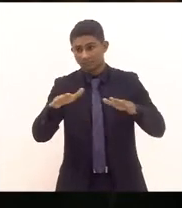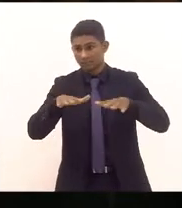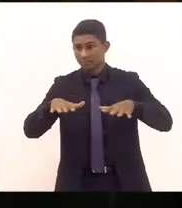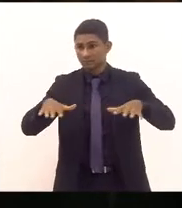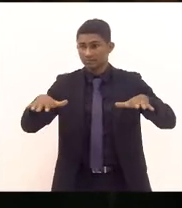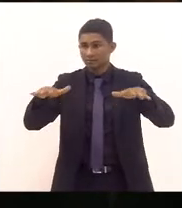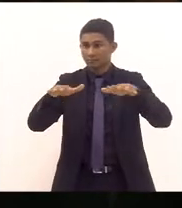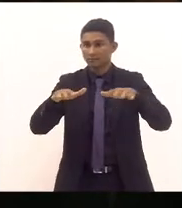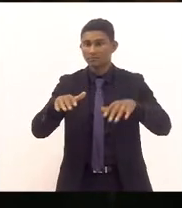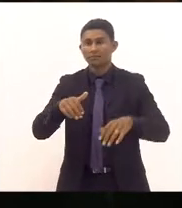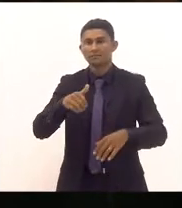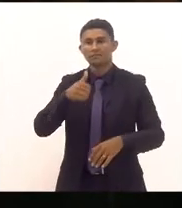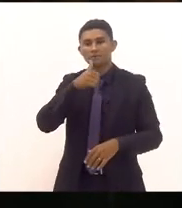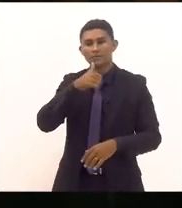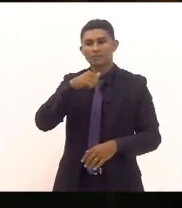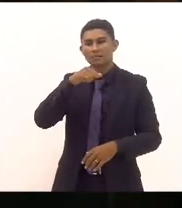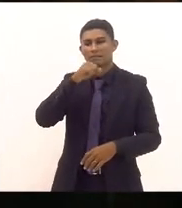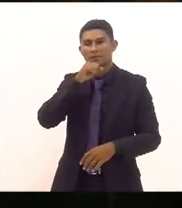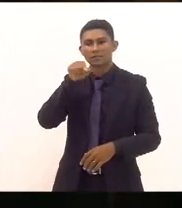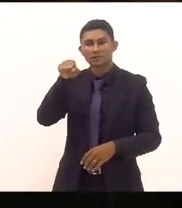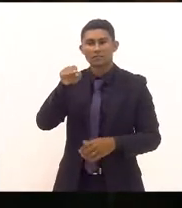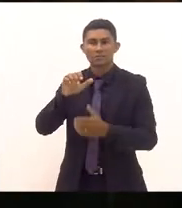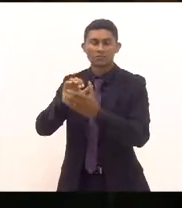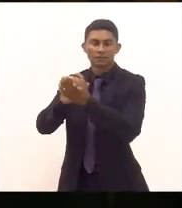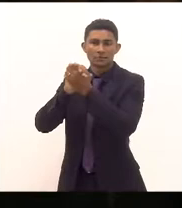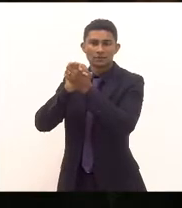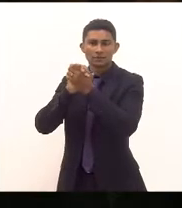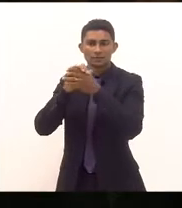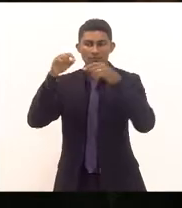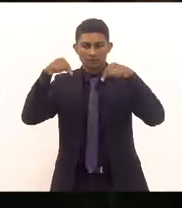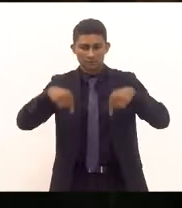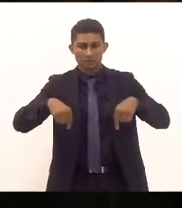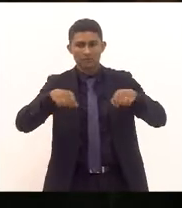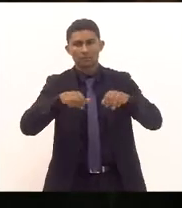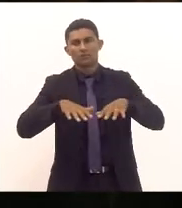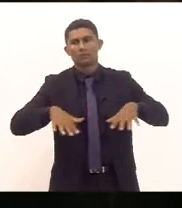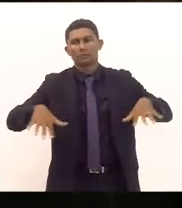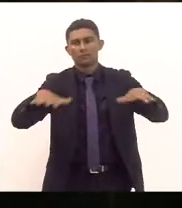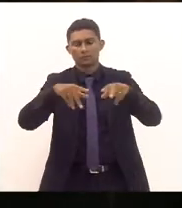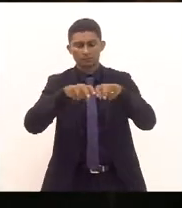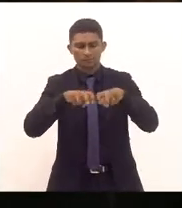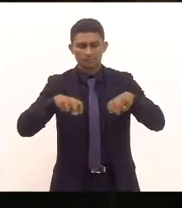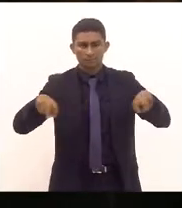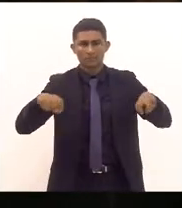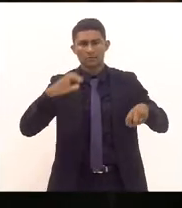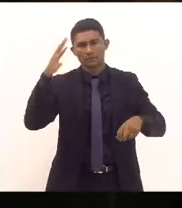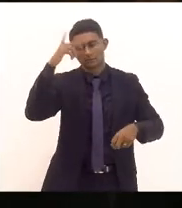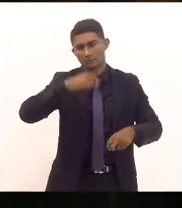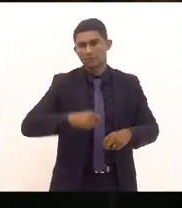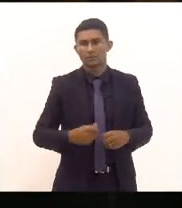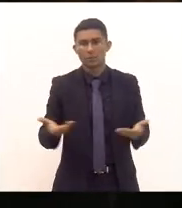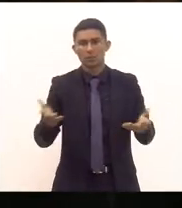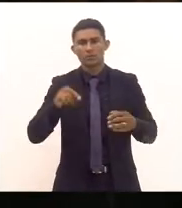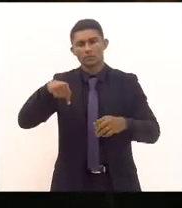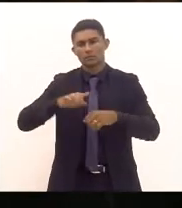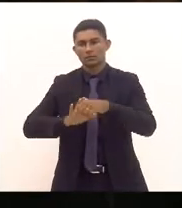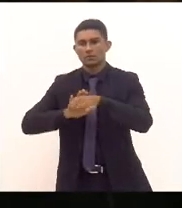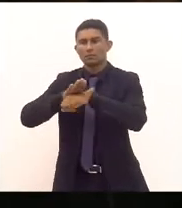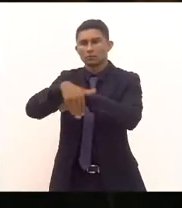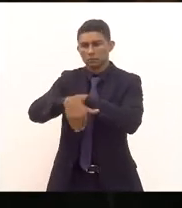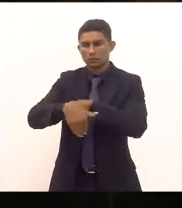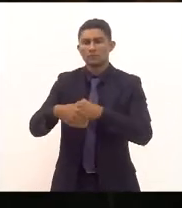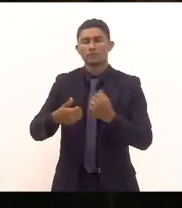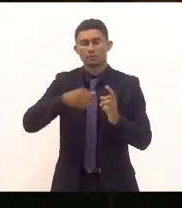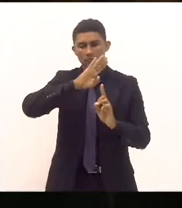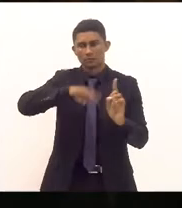Boa noite mãe meninazinha em seu nome é o comprimento toda mesa essa bela mesa que dessa noite de hoje dessa